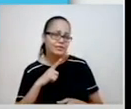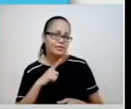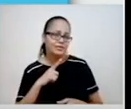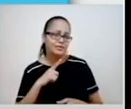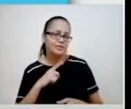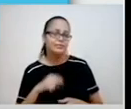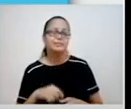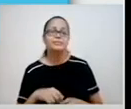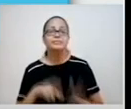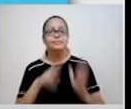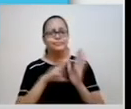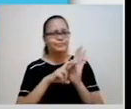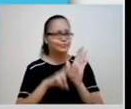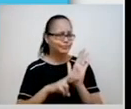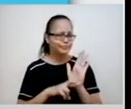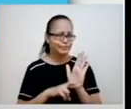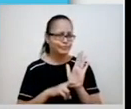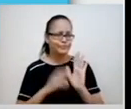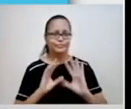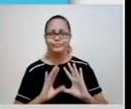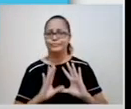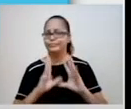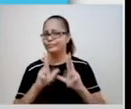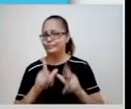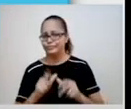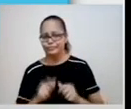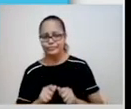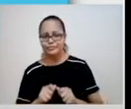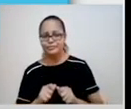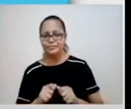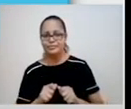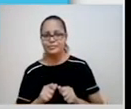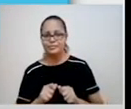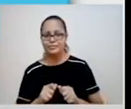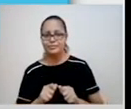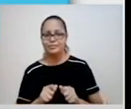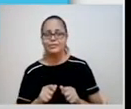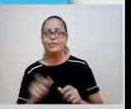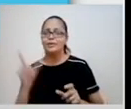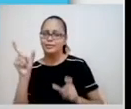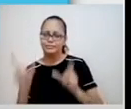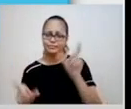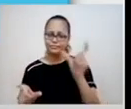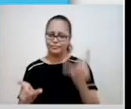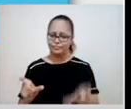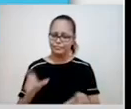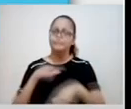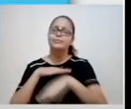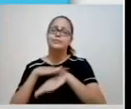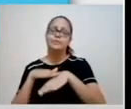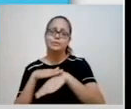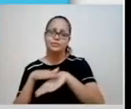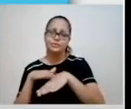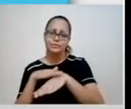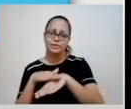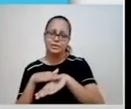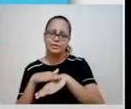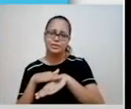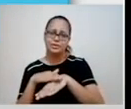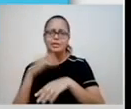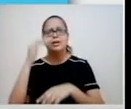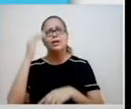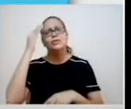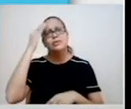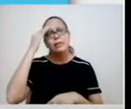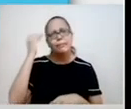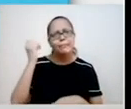sistema na sua totalidade. O meu interlocutor está ali, a pessoa com quem eu estou conversando, e aí eu consigo saber o que ele está